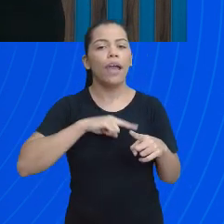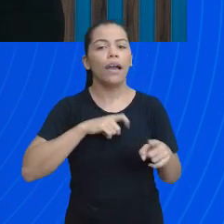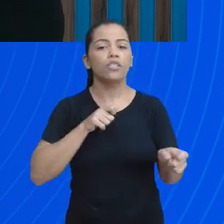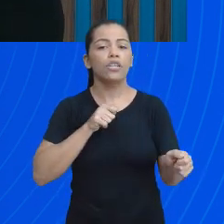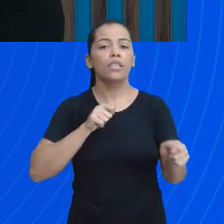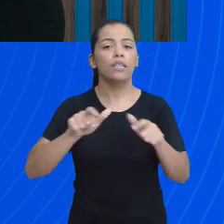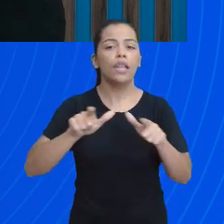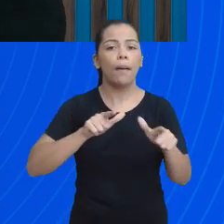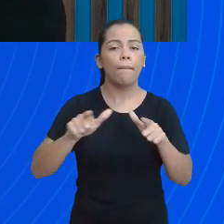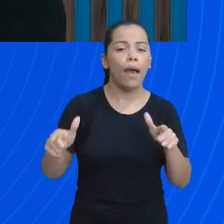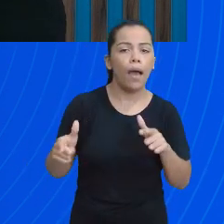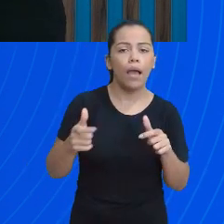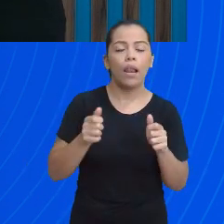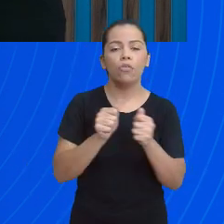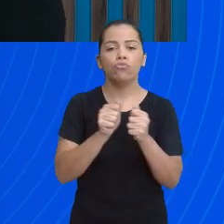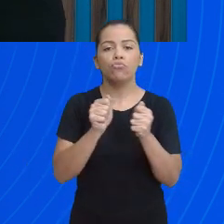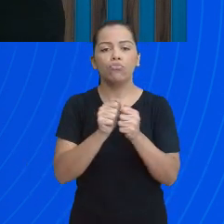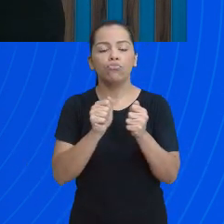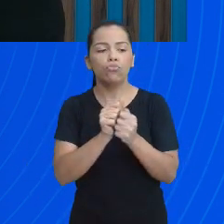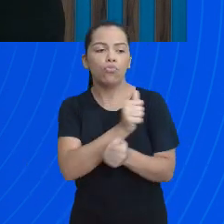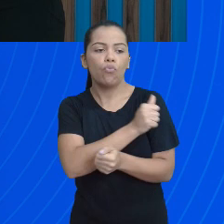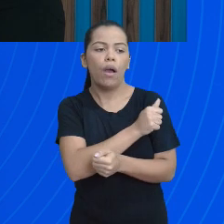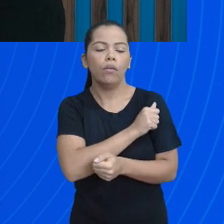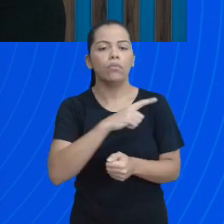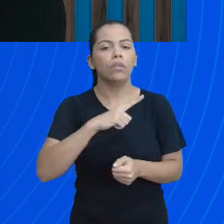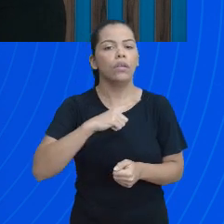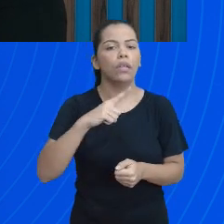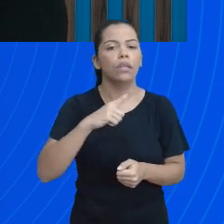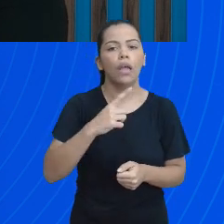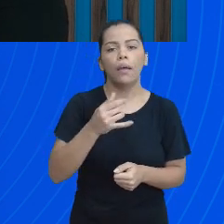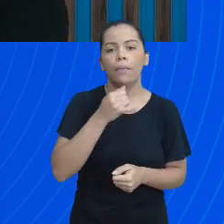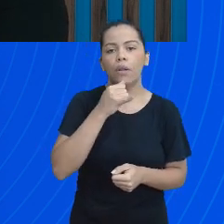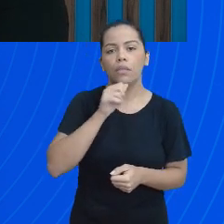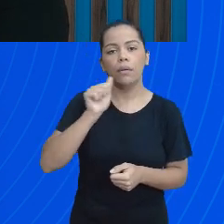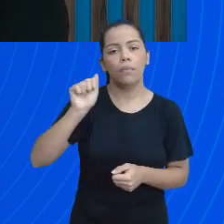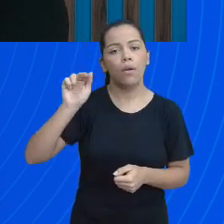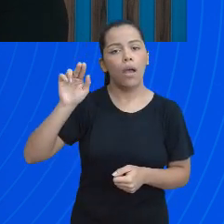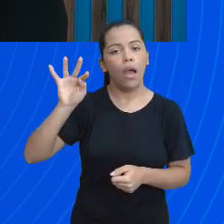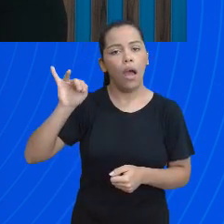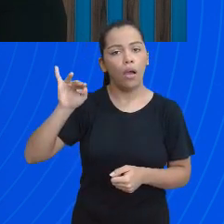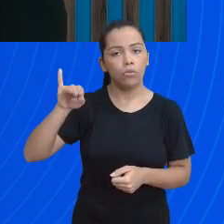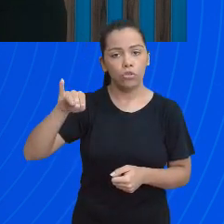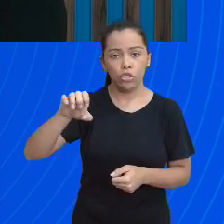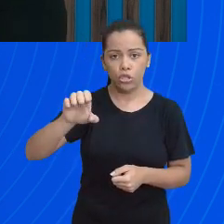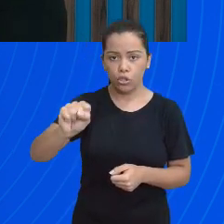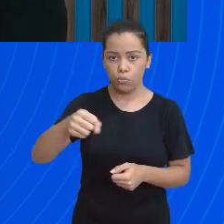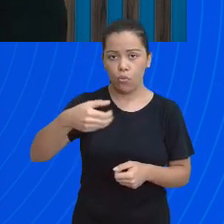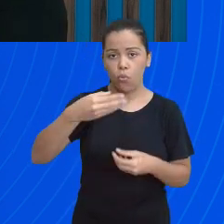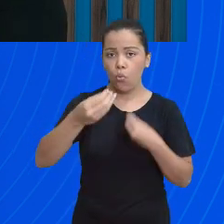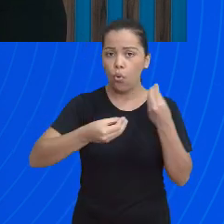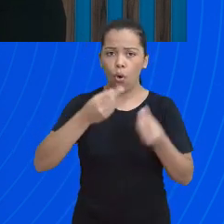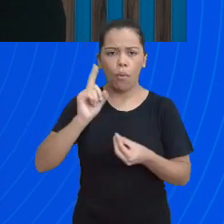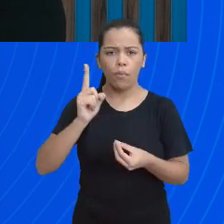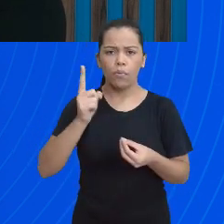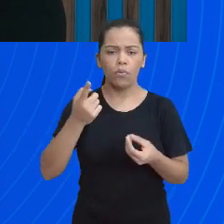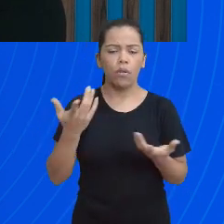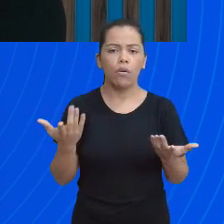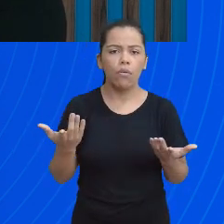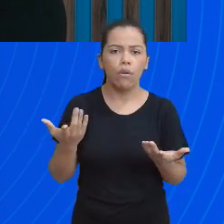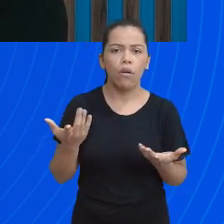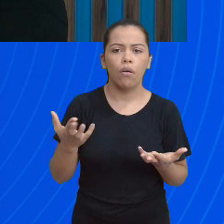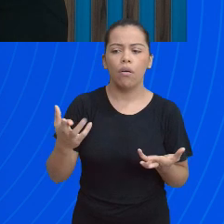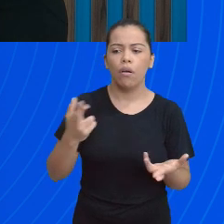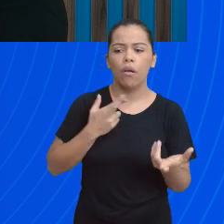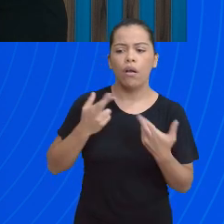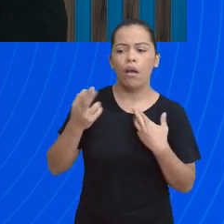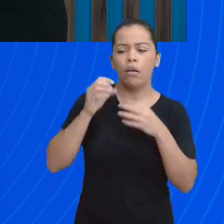do autismo. E esses estudantes, eles têm um comportamento muito específico. Então, como não considerar suas respostas? Como